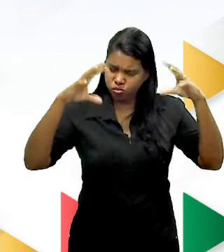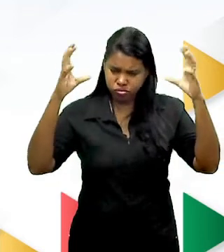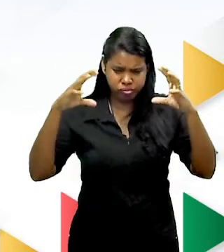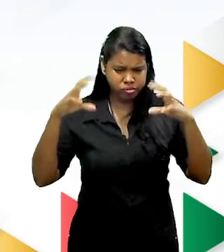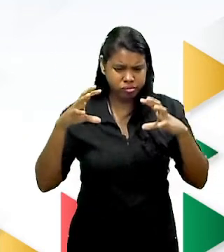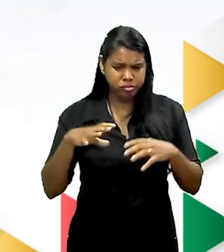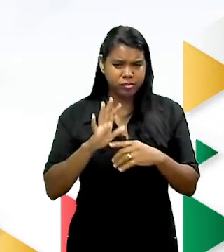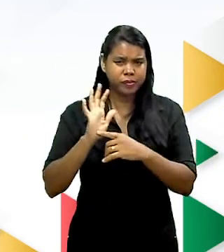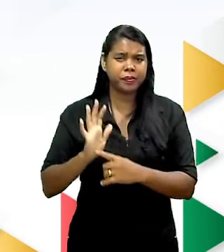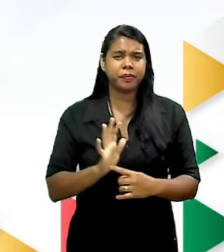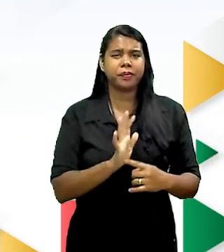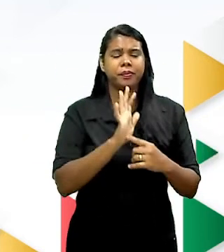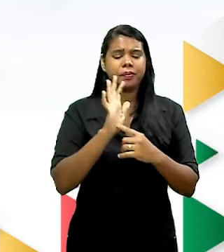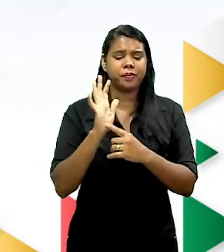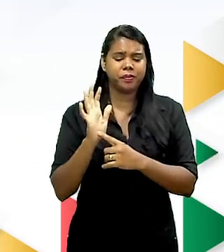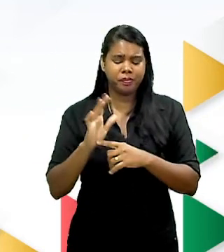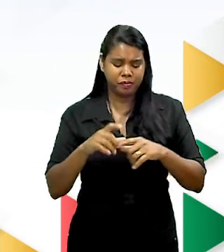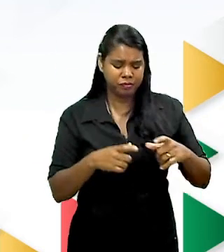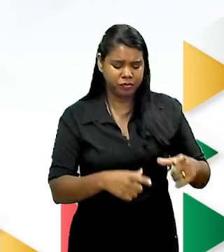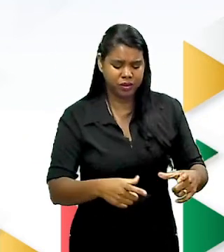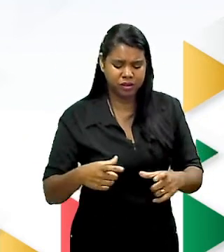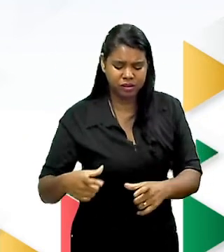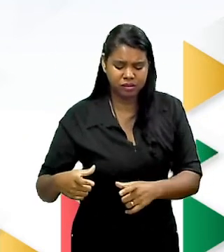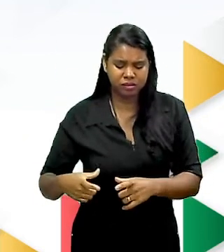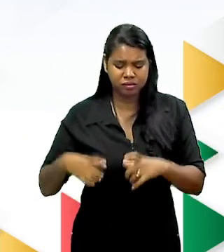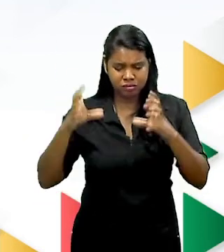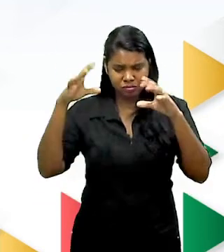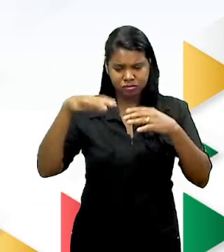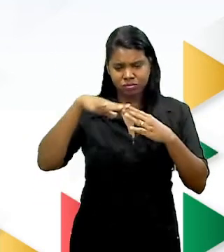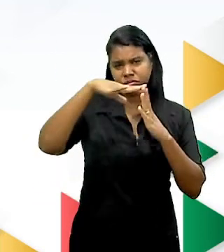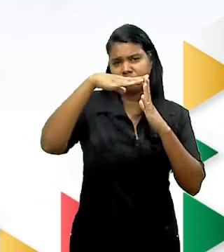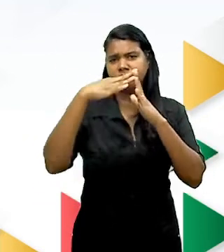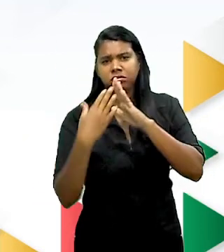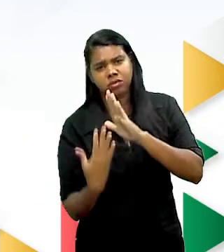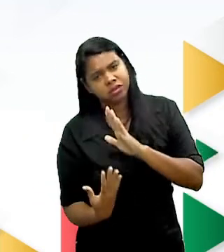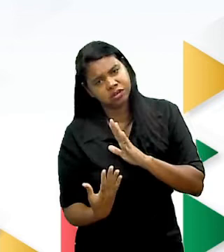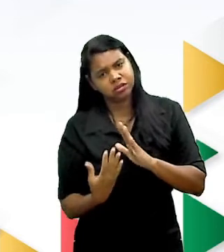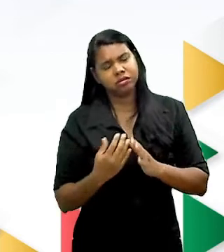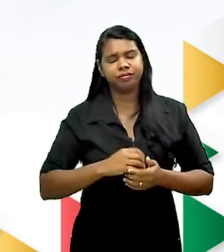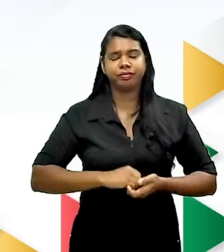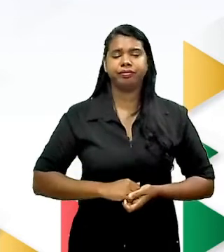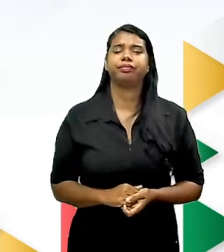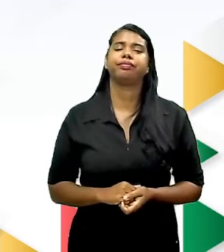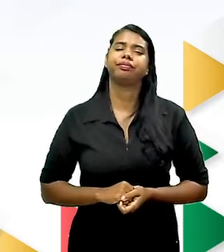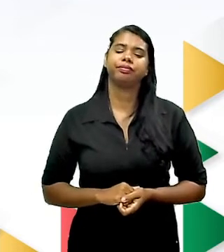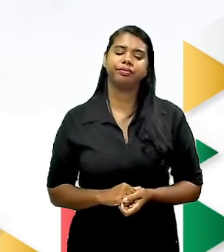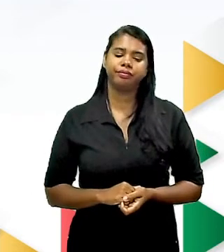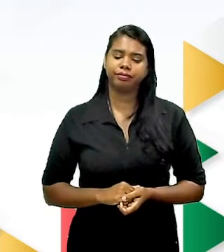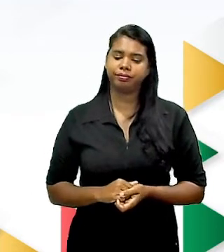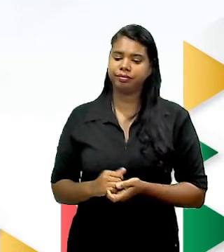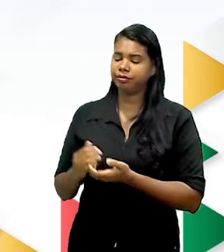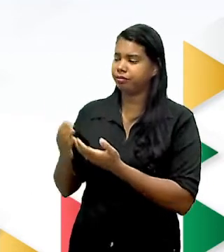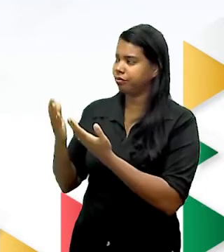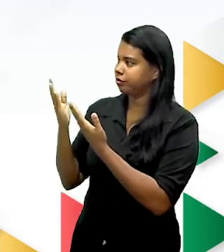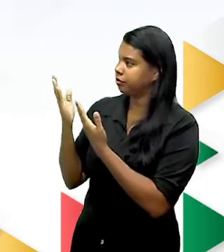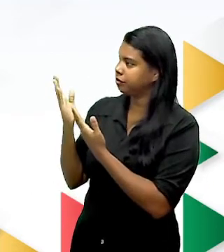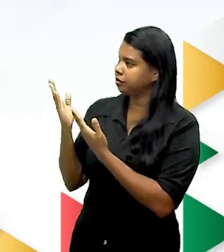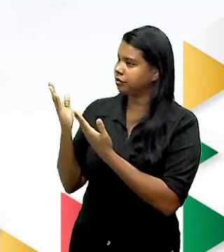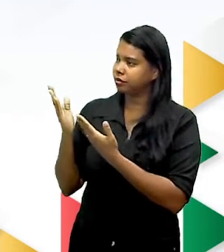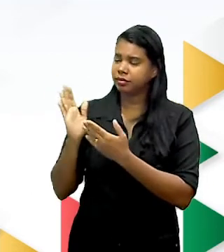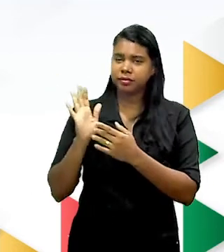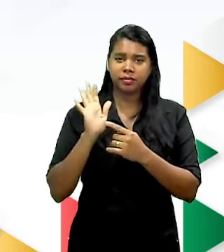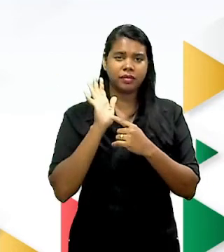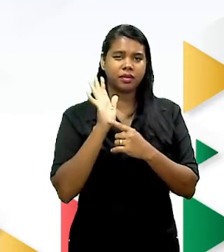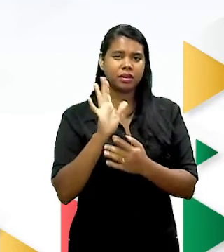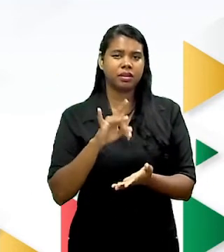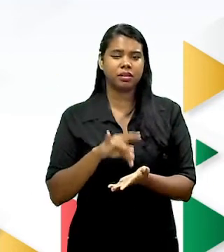ao aumento dos alagamentos e desabamentos. Temos aqui, por exemplo, imagens